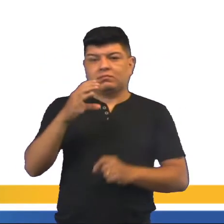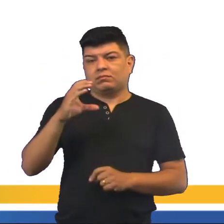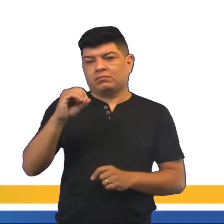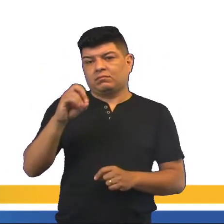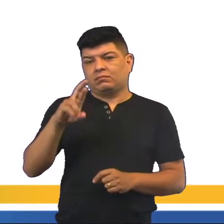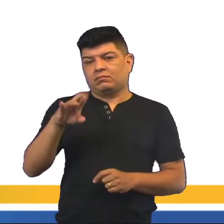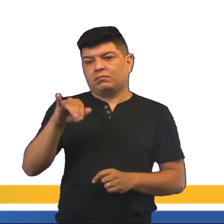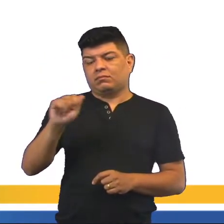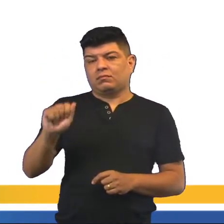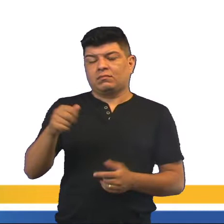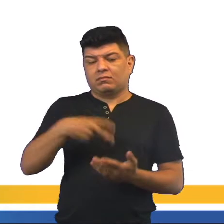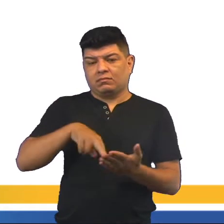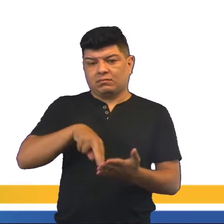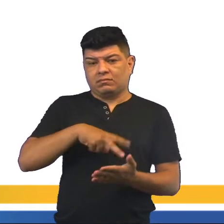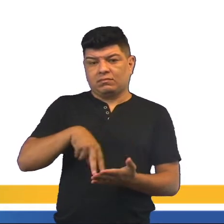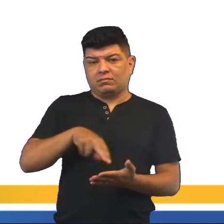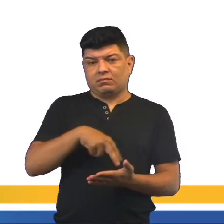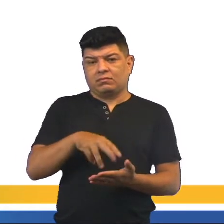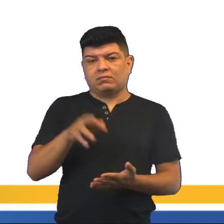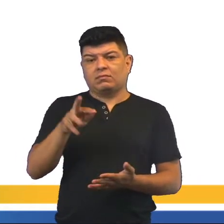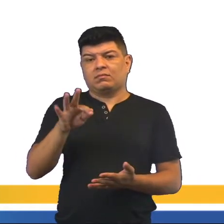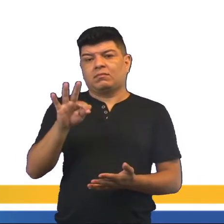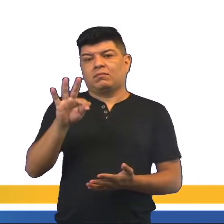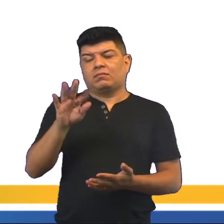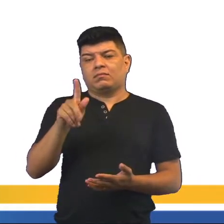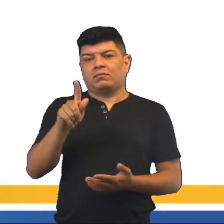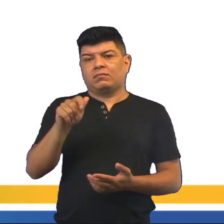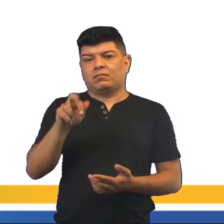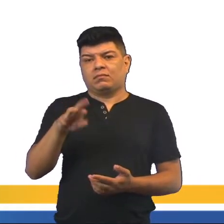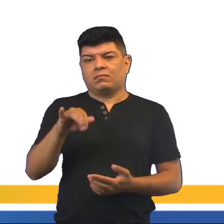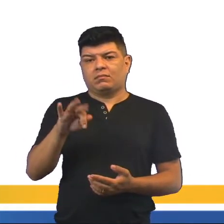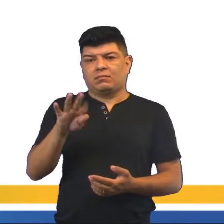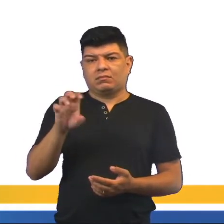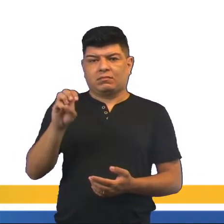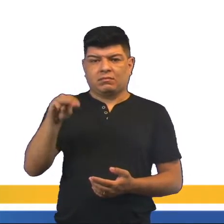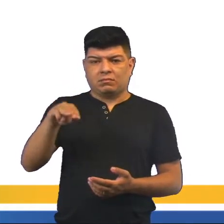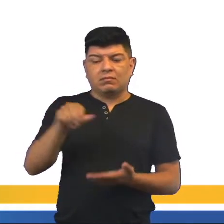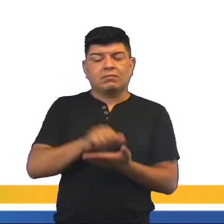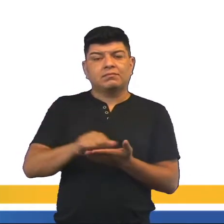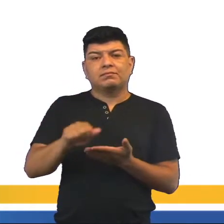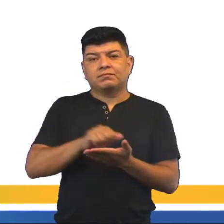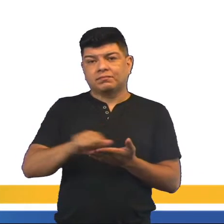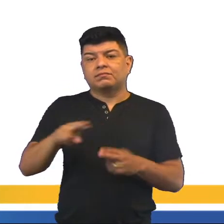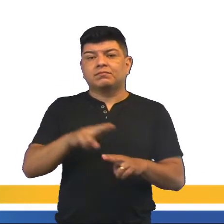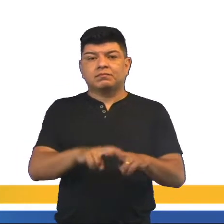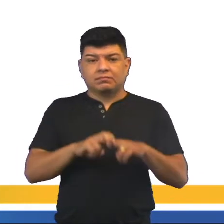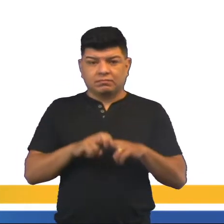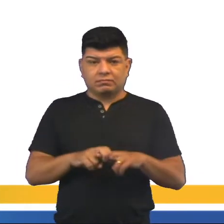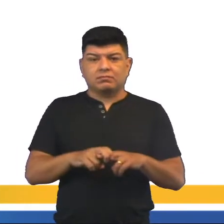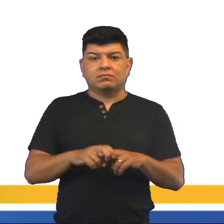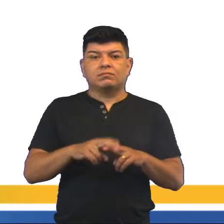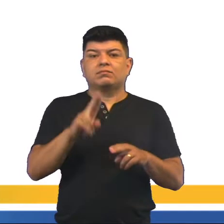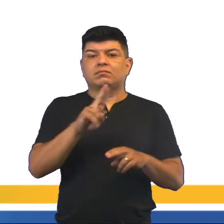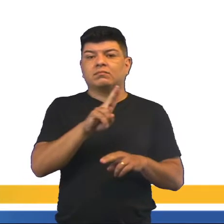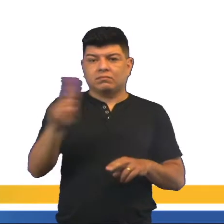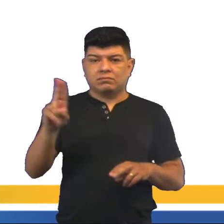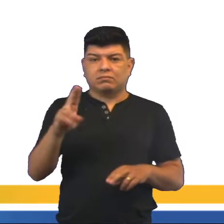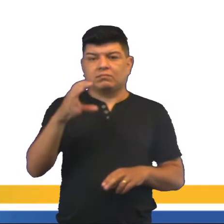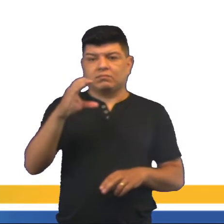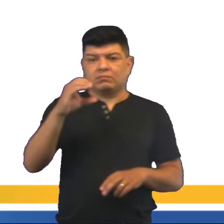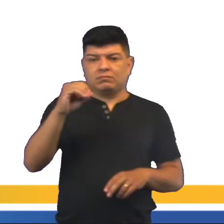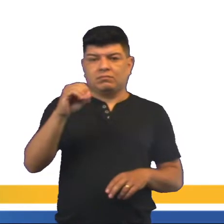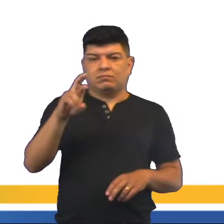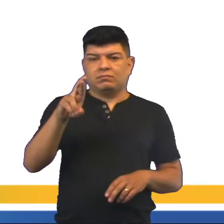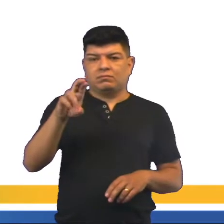choreia, né, dança, e graphein, escrita, tá? Por isso o nome